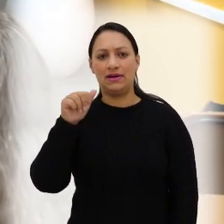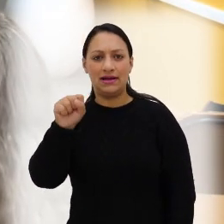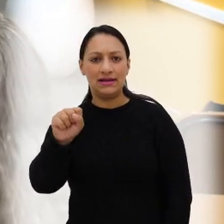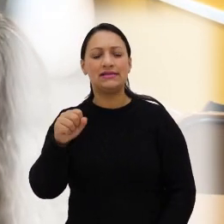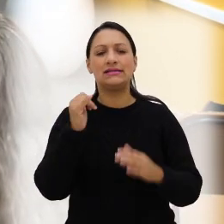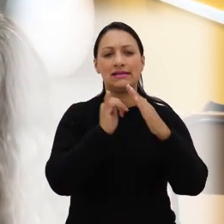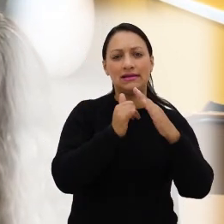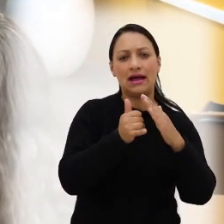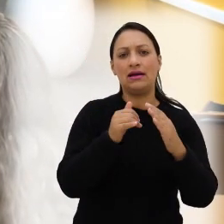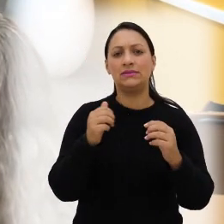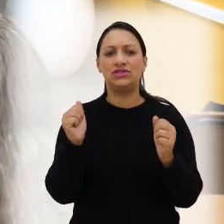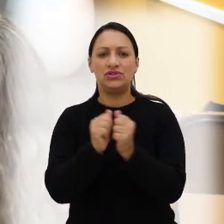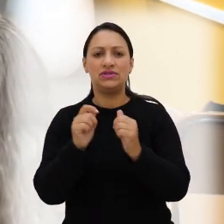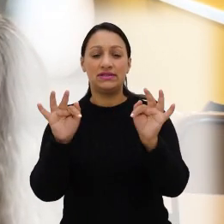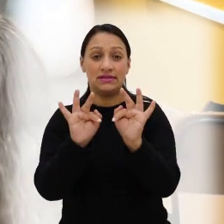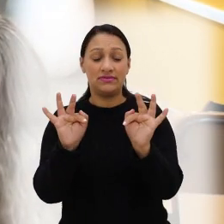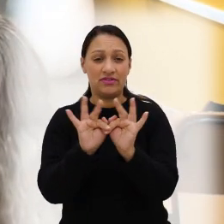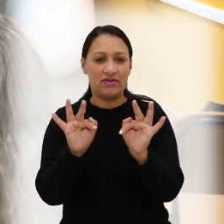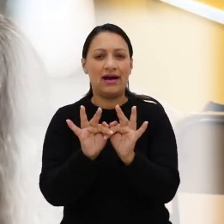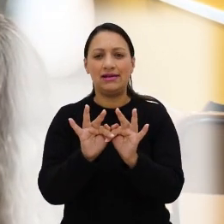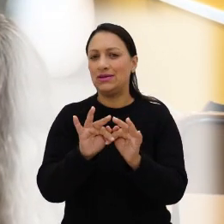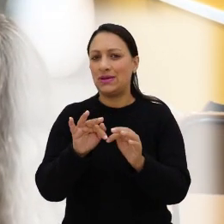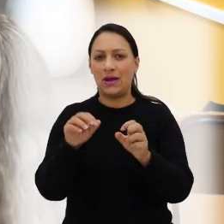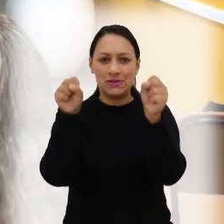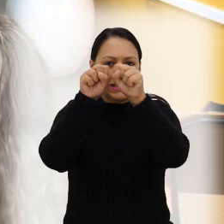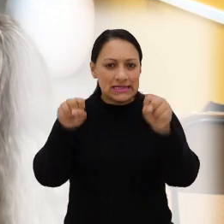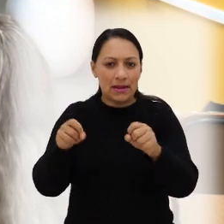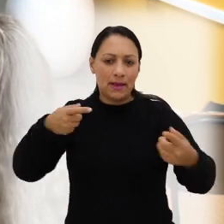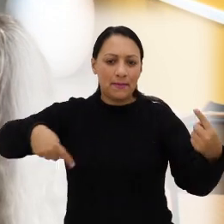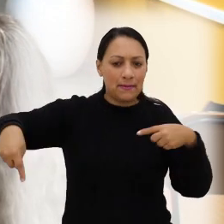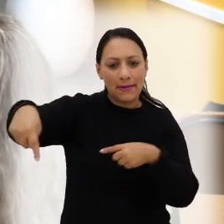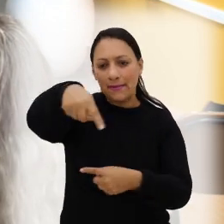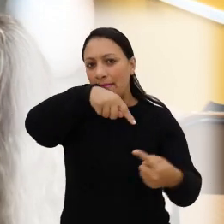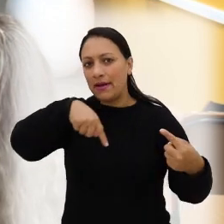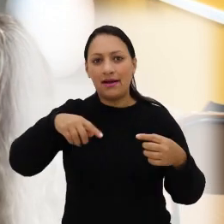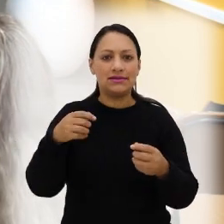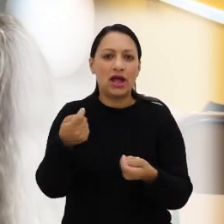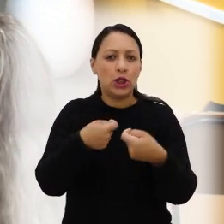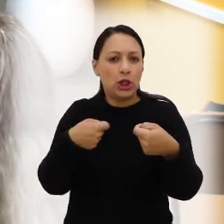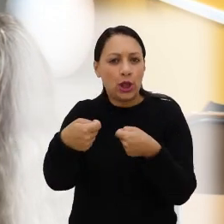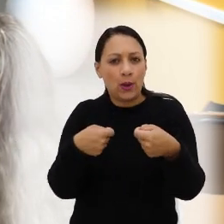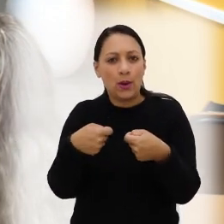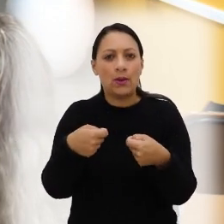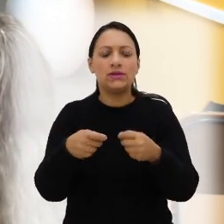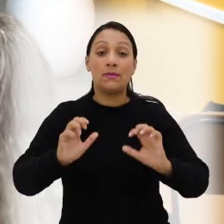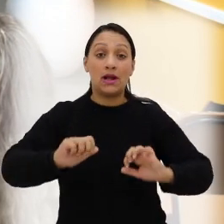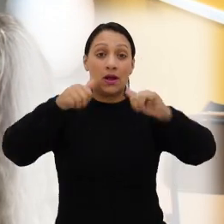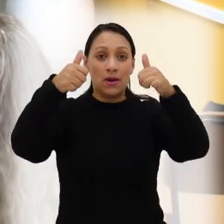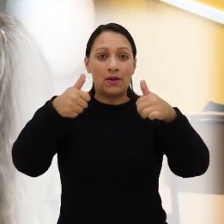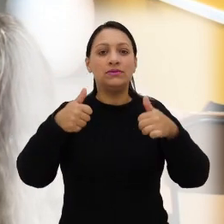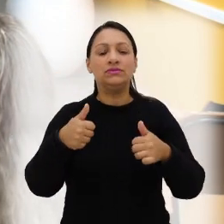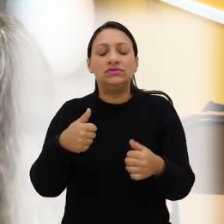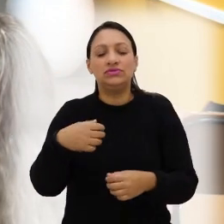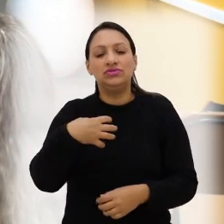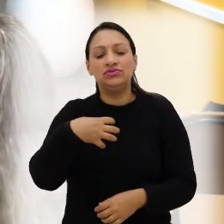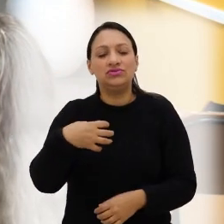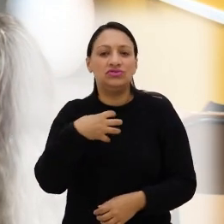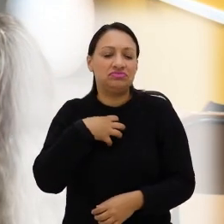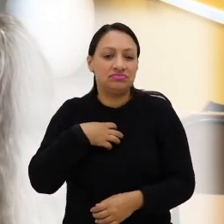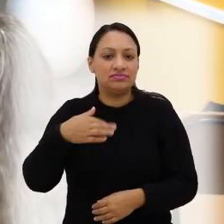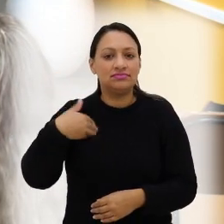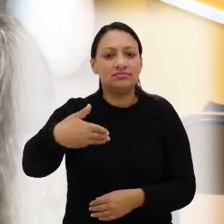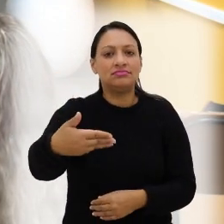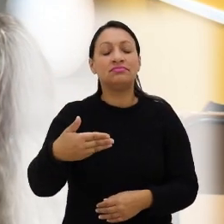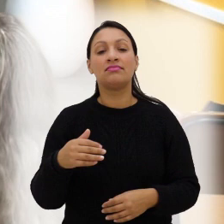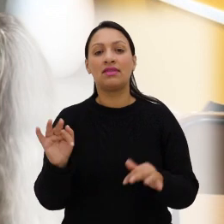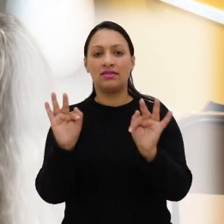etc., né? Justamente porque isso ali depois de negócio, enfim, incremente seus negócios, melhor performance e assim por diante. E a